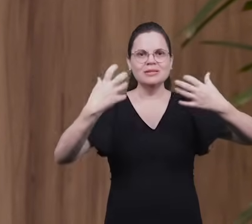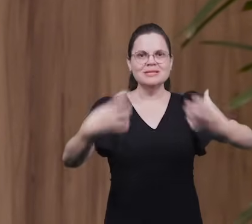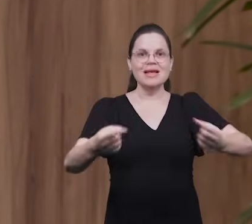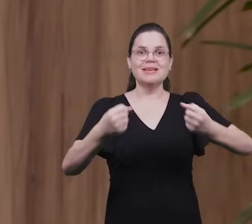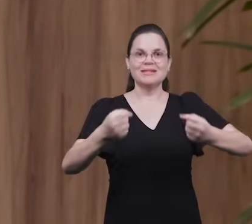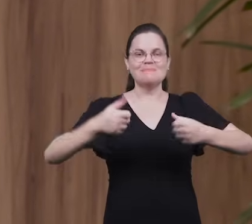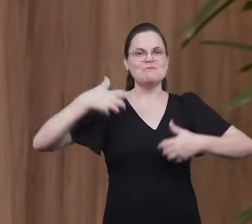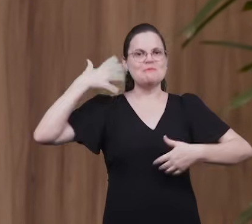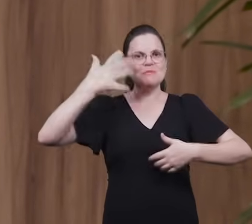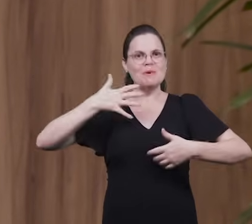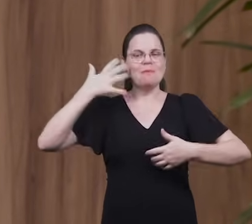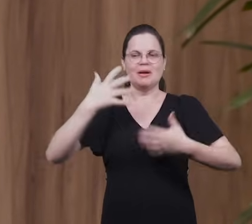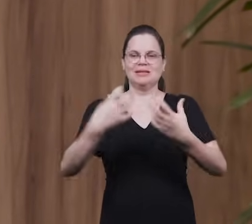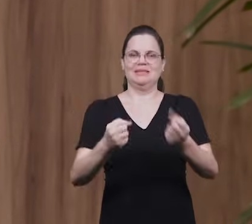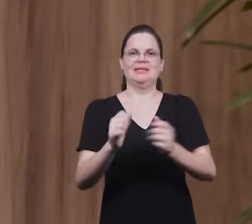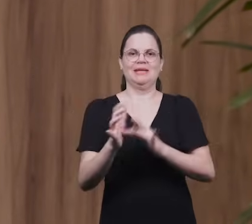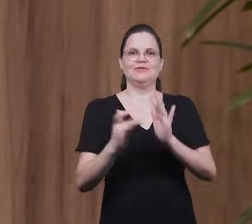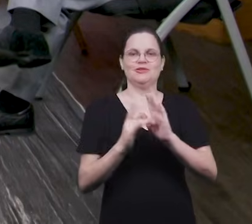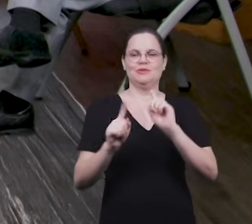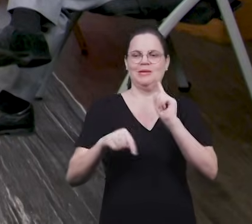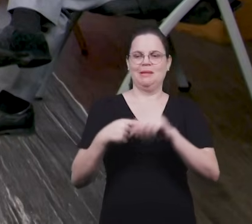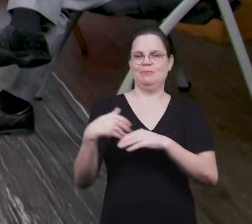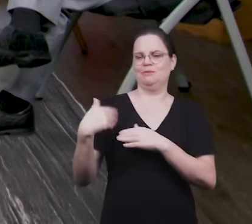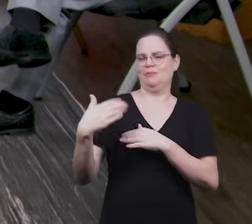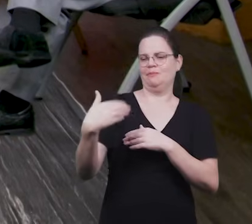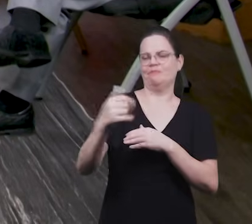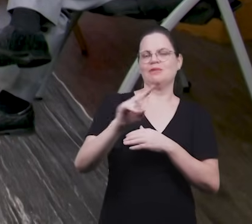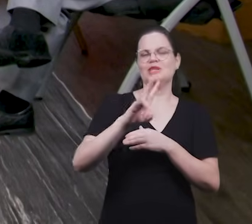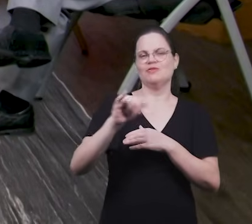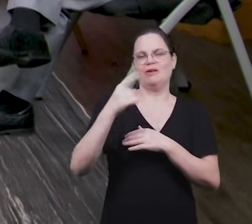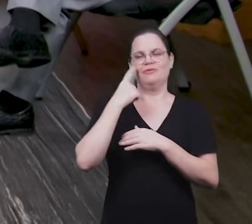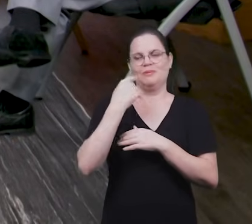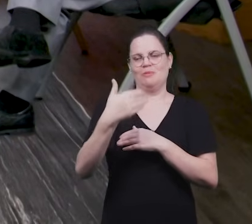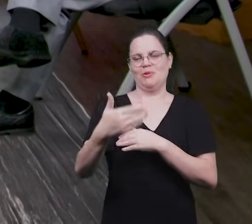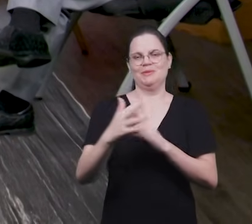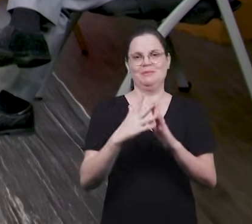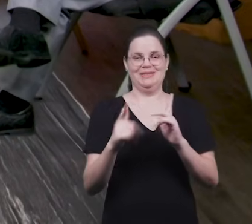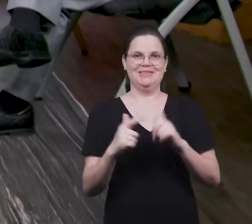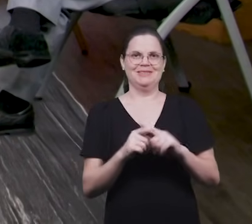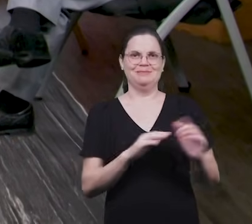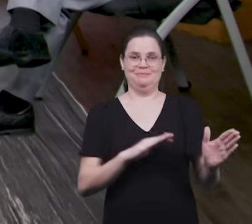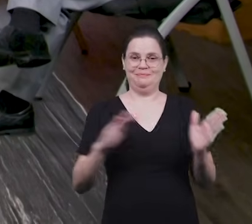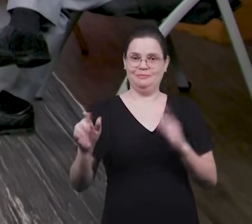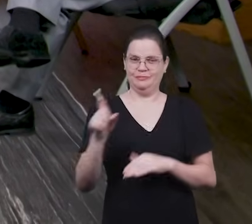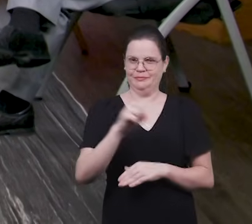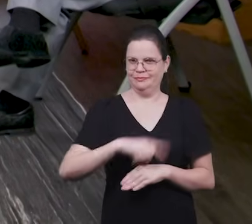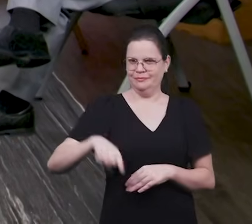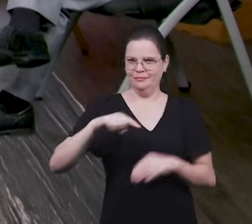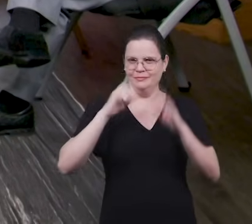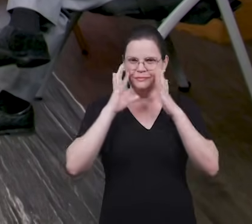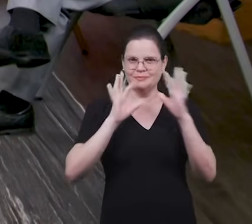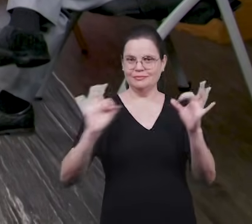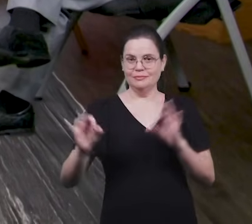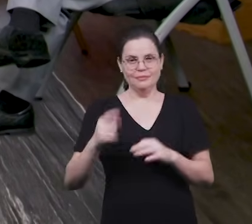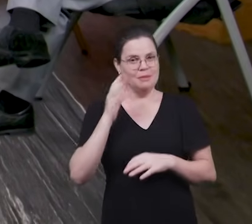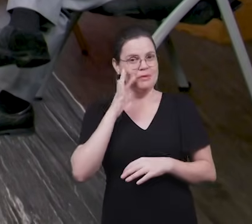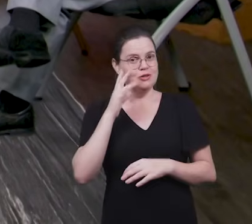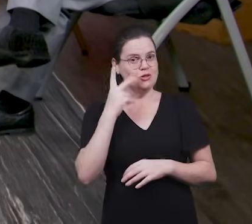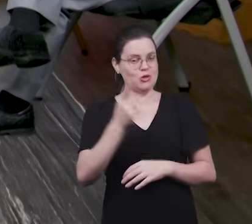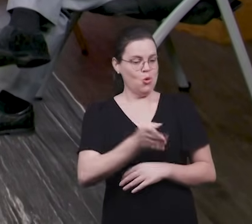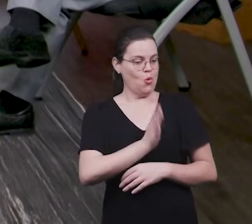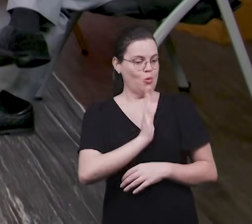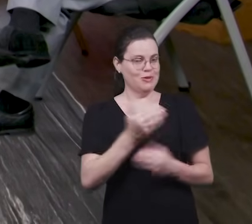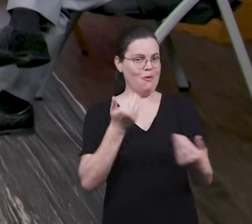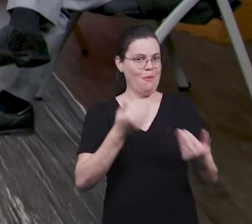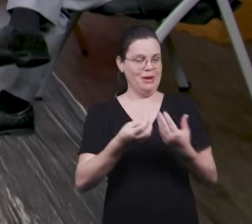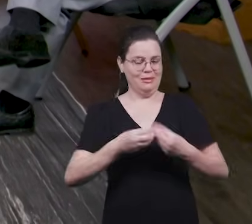próximos pontos aqui, nas próximas igrejas. Que maravilha! Quem sabe você que está nos assistindo, seu coração não seja boa terra hoje